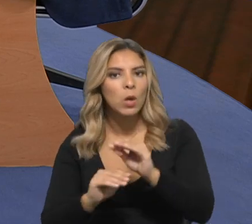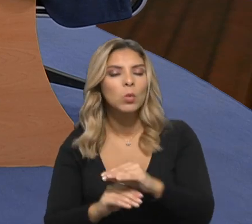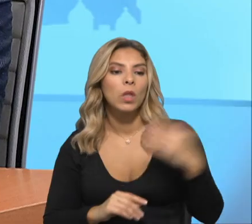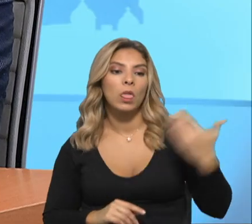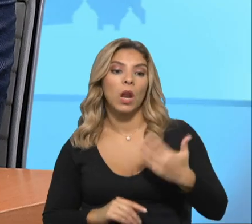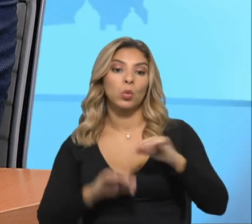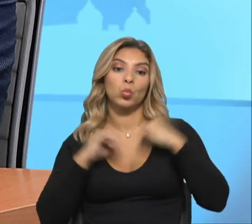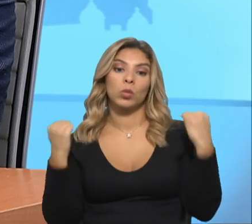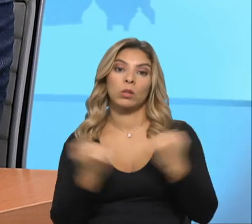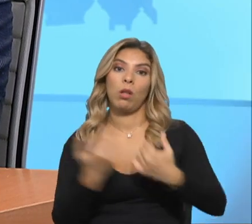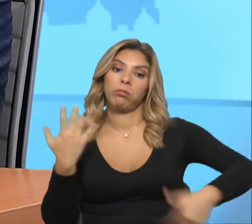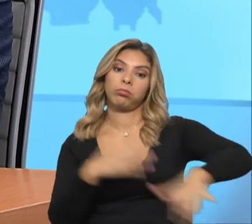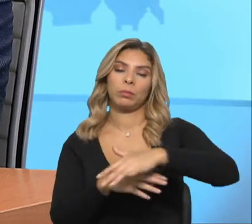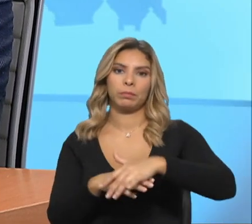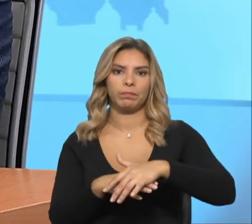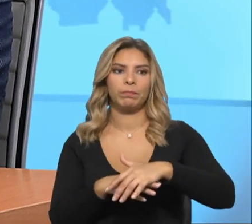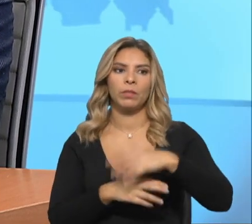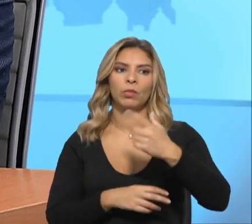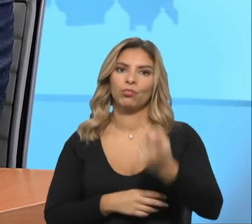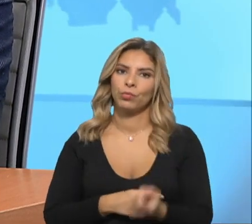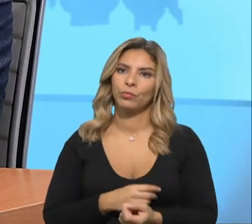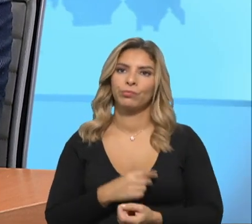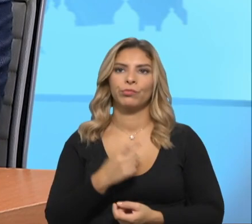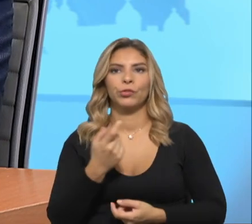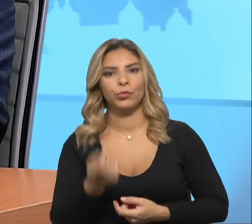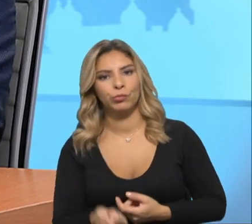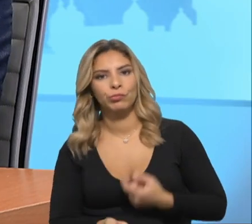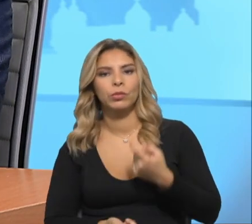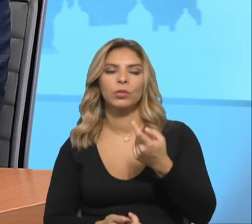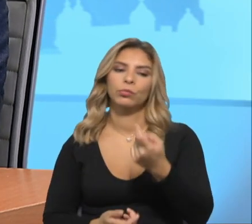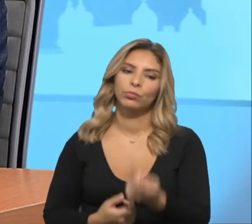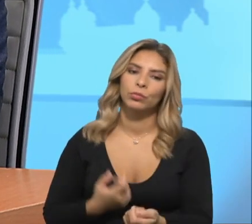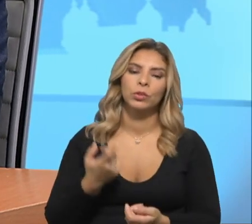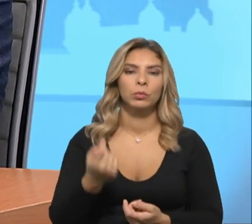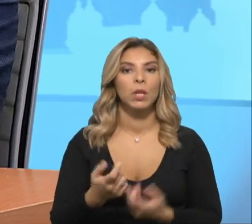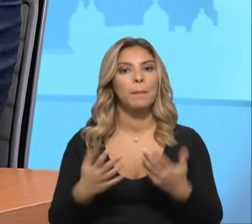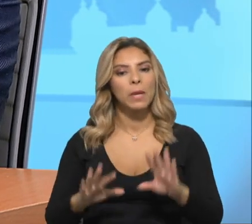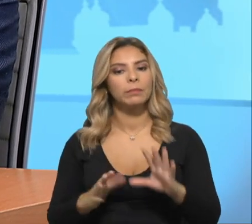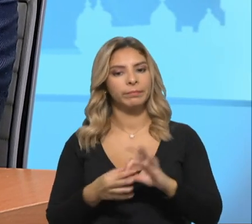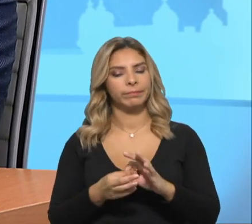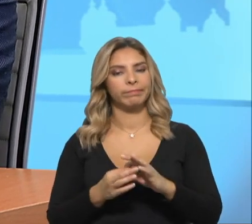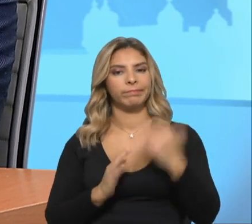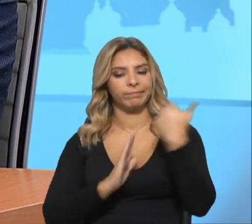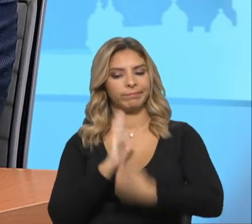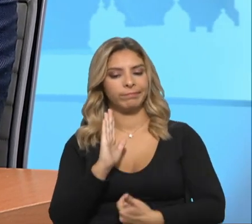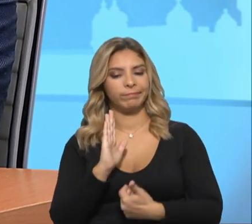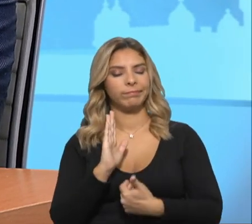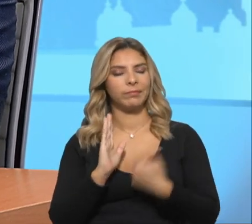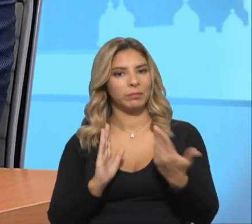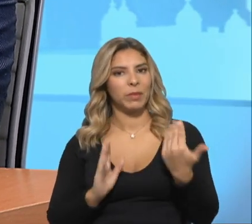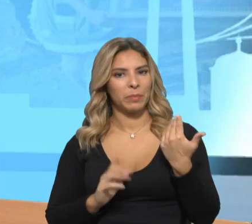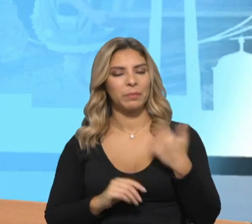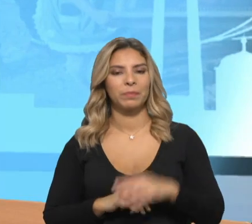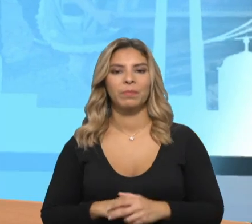sociais, marca passo. E não é como a declaração de princípios que muitas vezes lá vamos. Se há constrangimentos